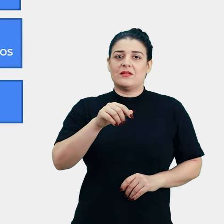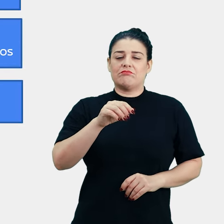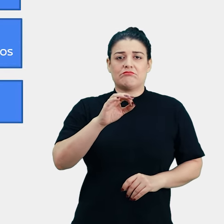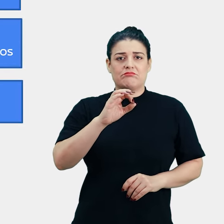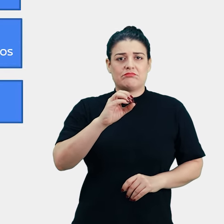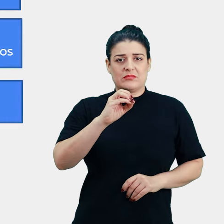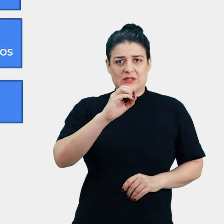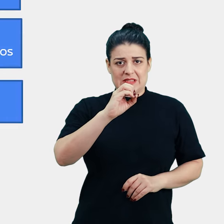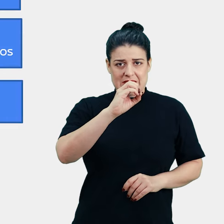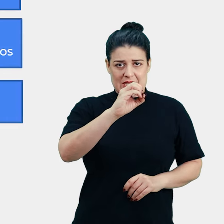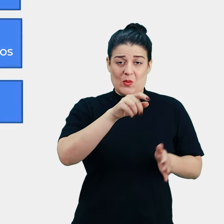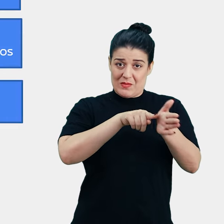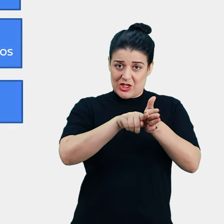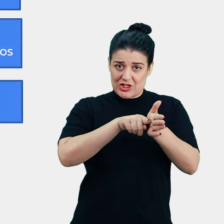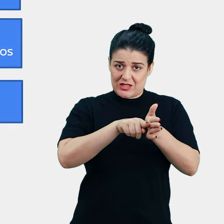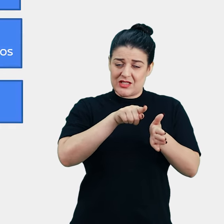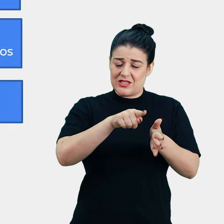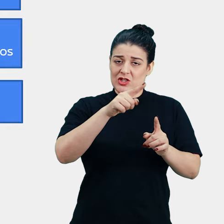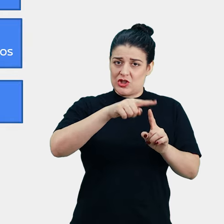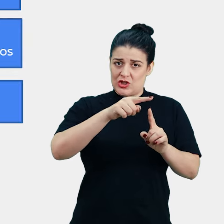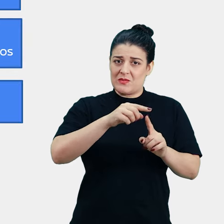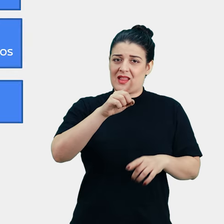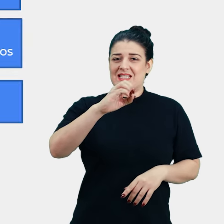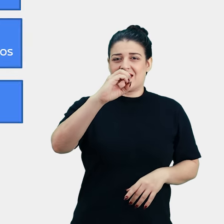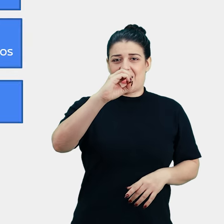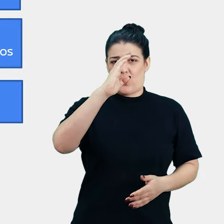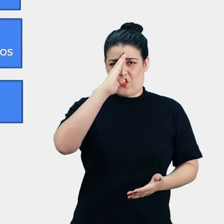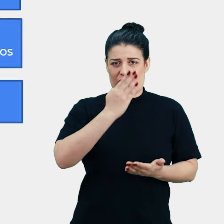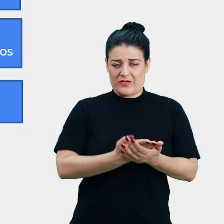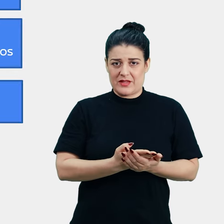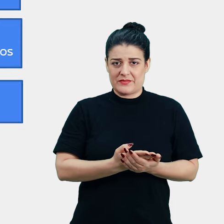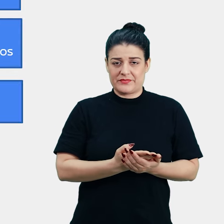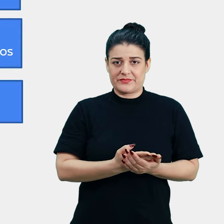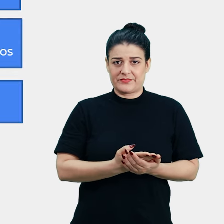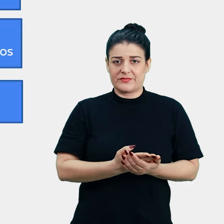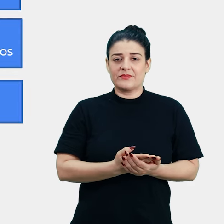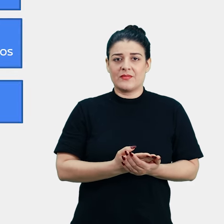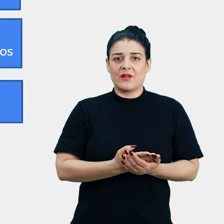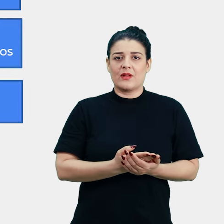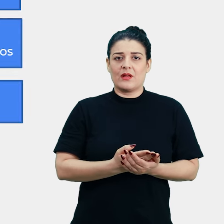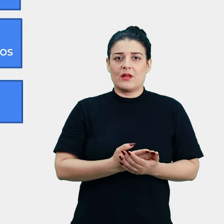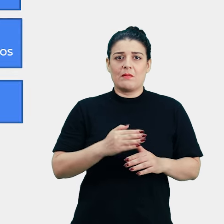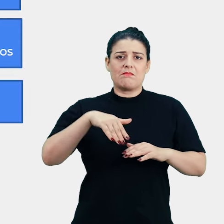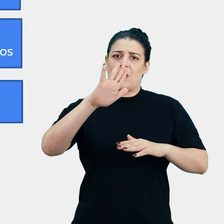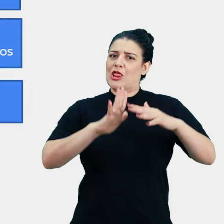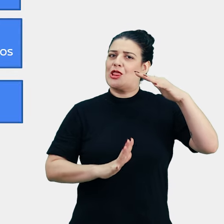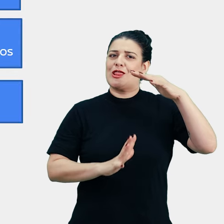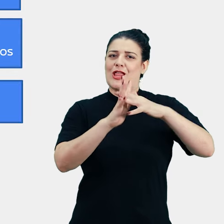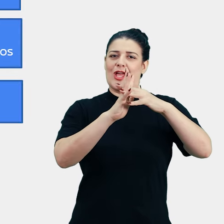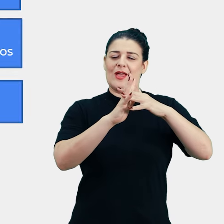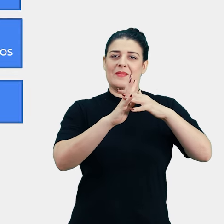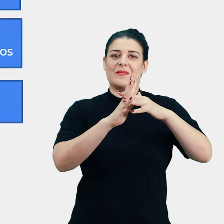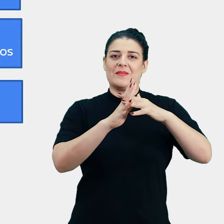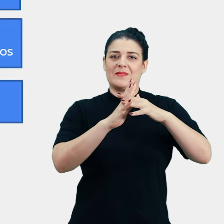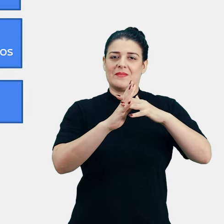trabalho está feito dessa forma, nesse nível, a gente fala um nível 0 de confiança, tá? Que é o nível mais top, tá? O